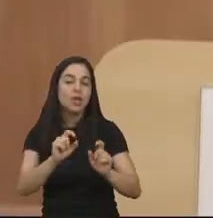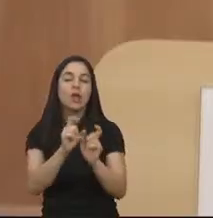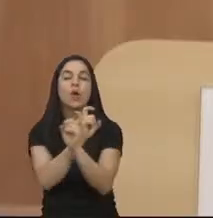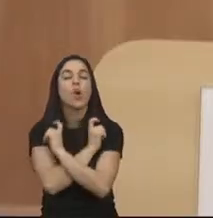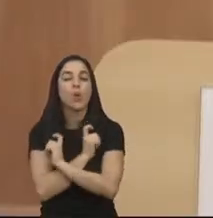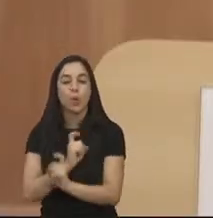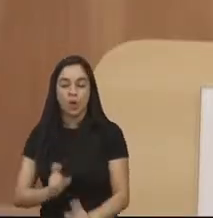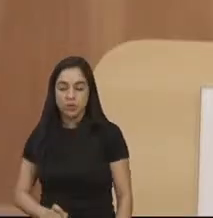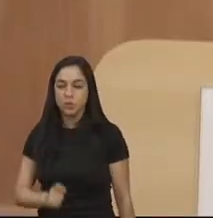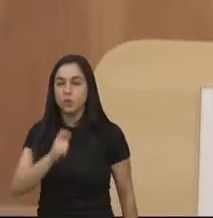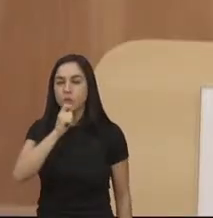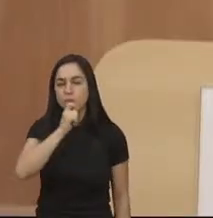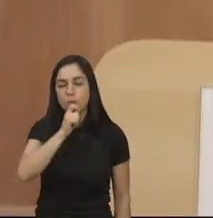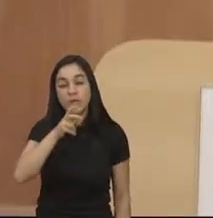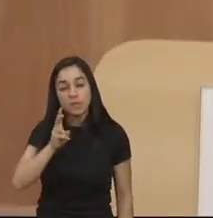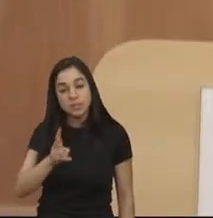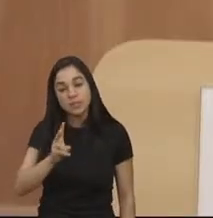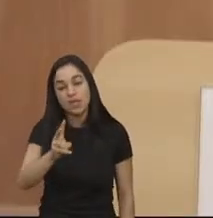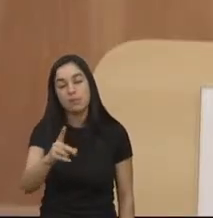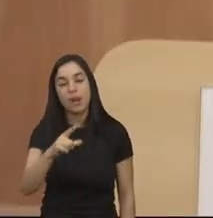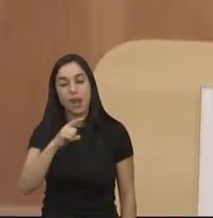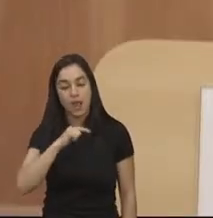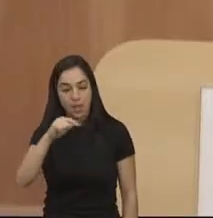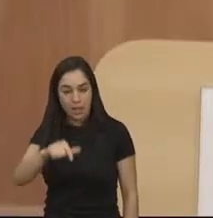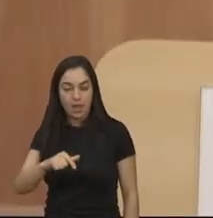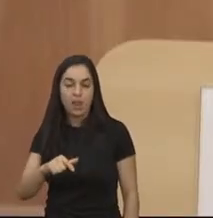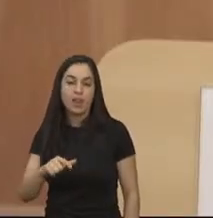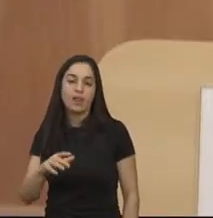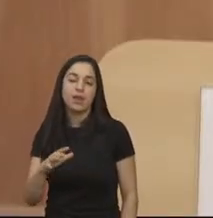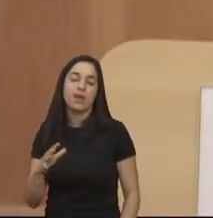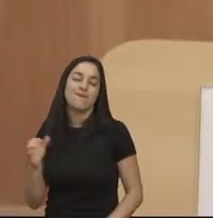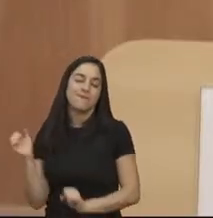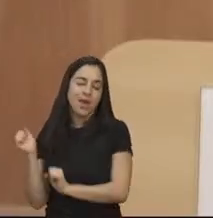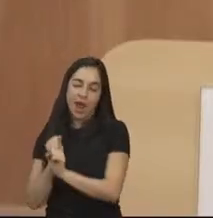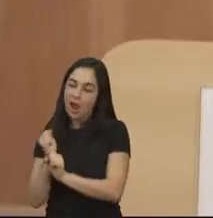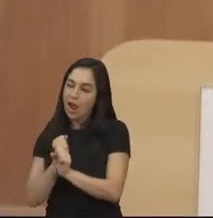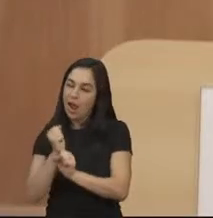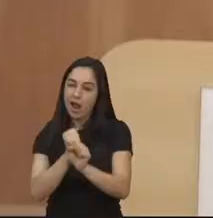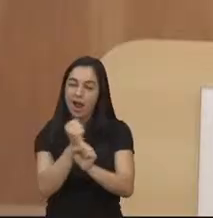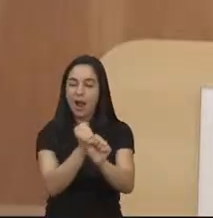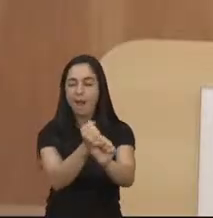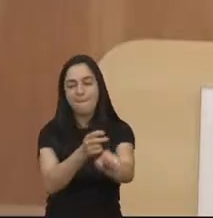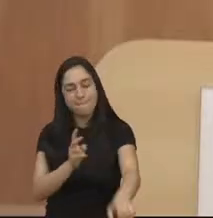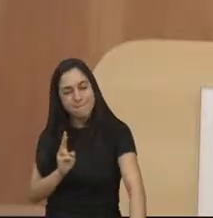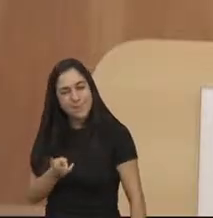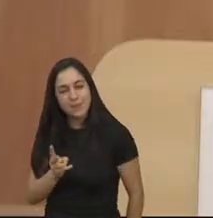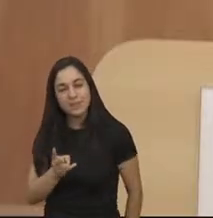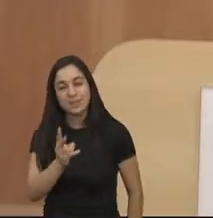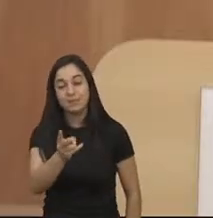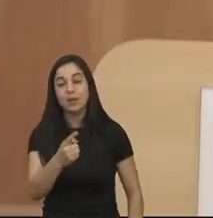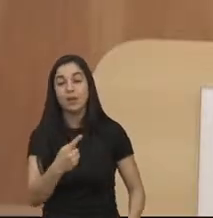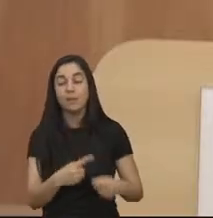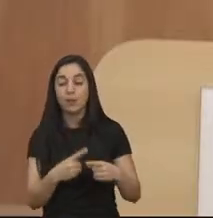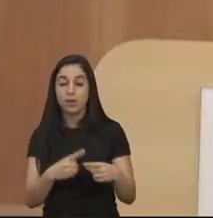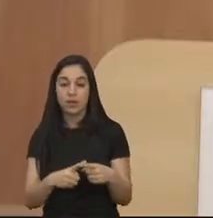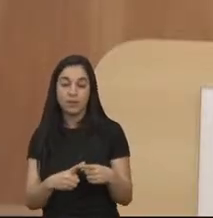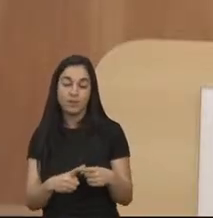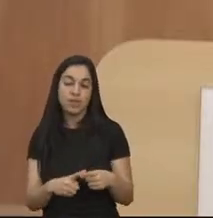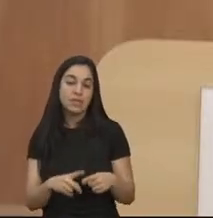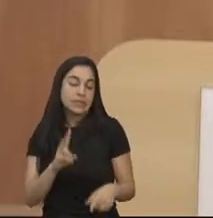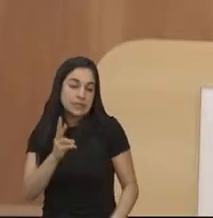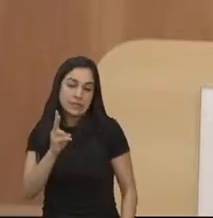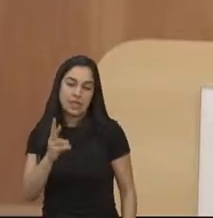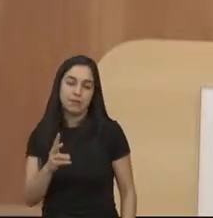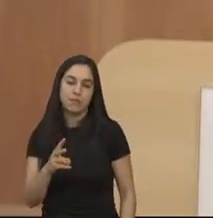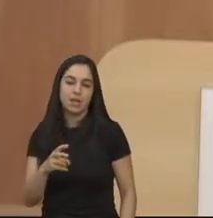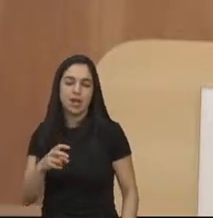permaneçam e que isso permaneça na nossa cidade por muitos e muitos anos. Aliás, finito e além, porque o trânsito sempre vai ser um grande